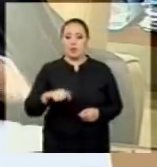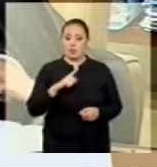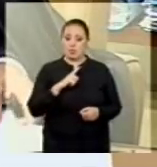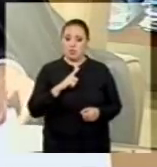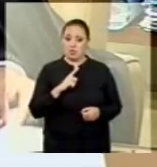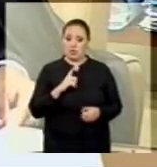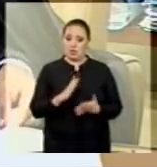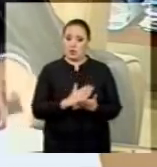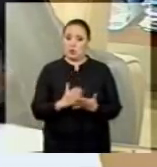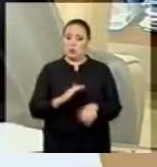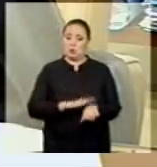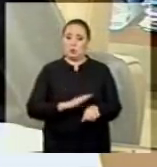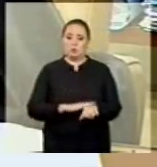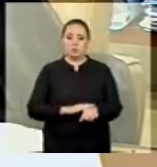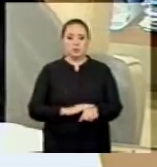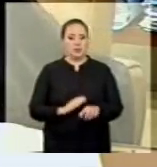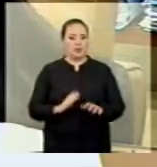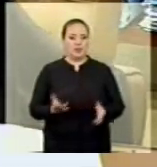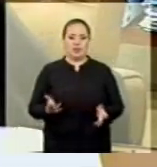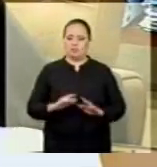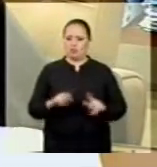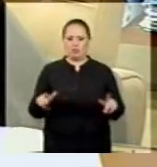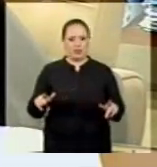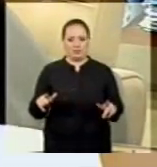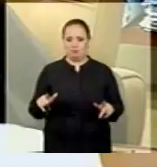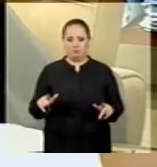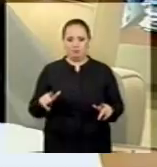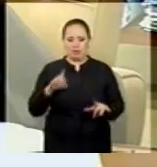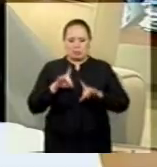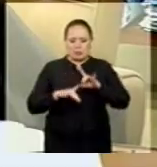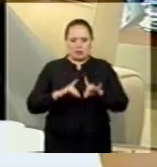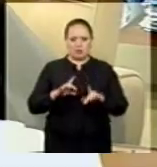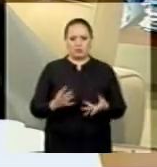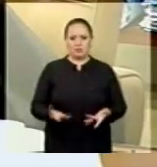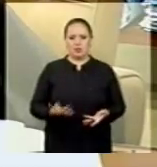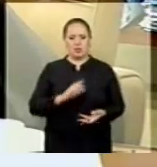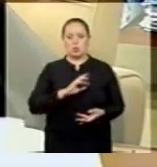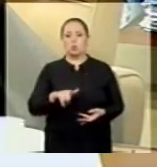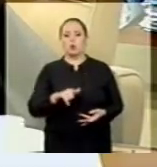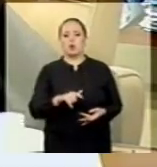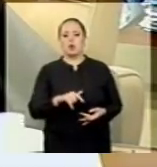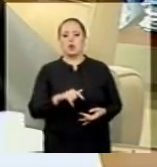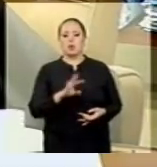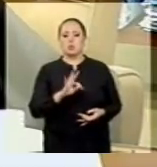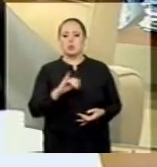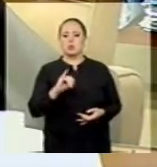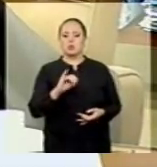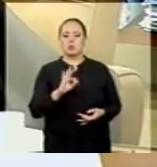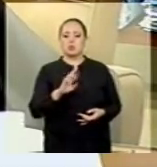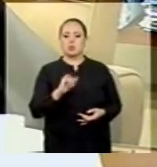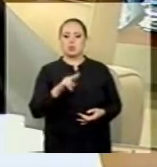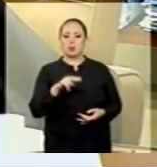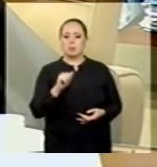situações as mais singulares, porque de fato não é o tribunal. O tribunal pode até indeferir